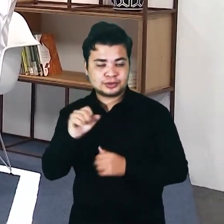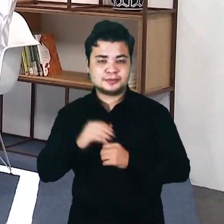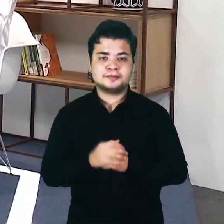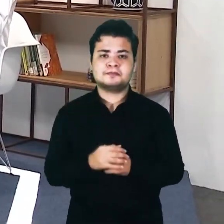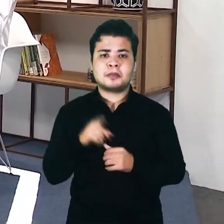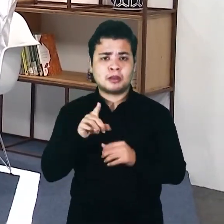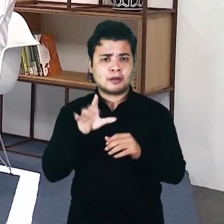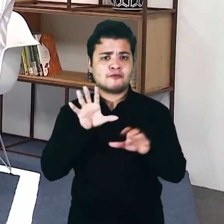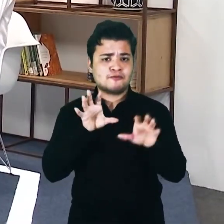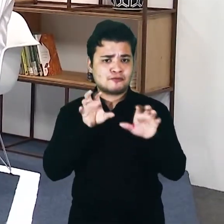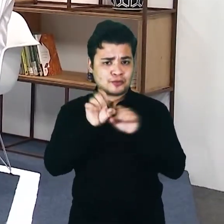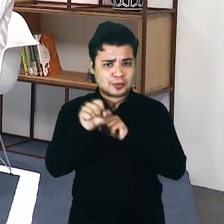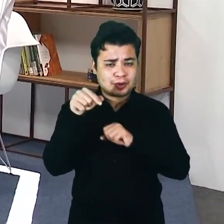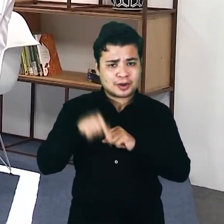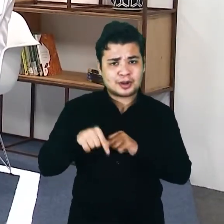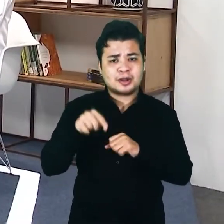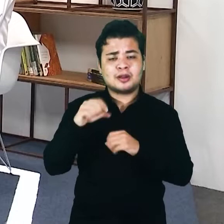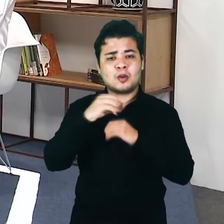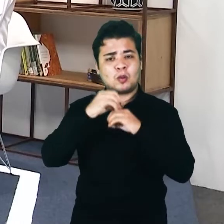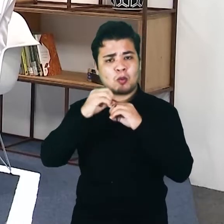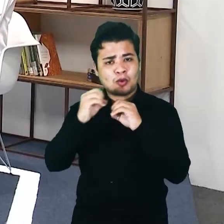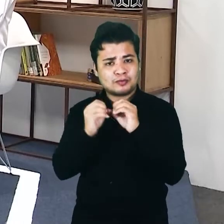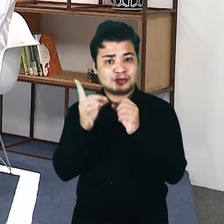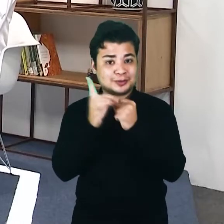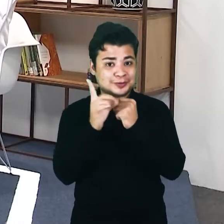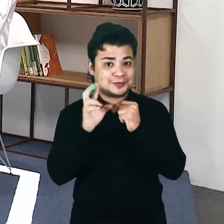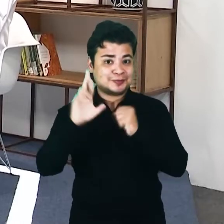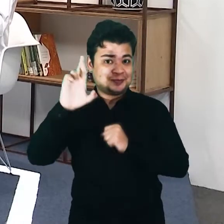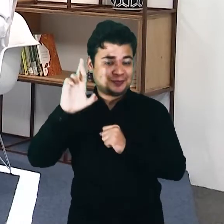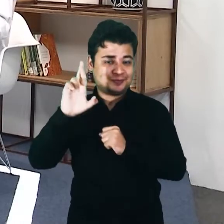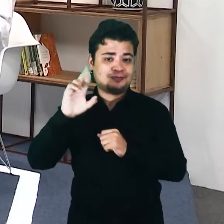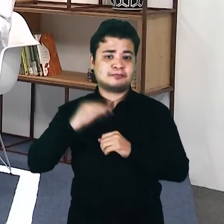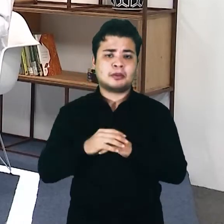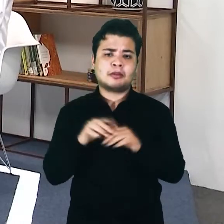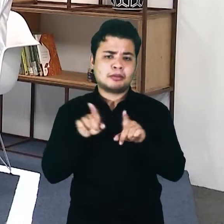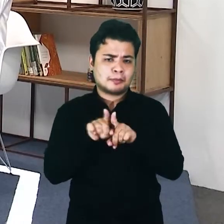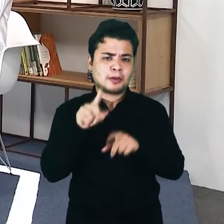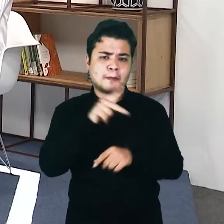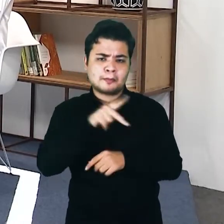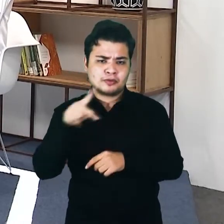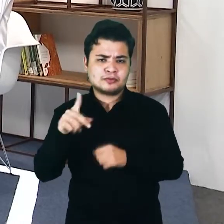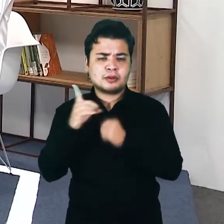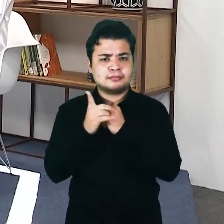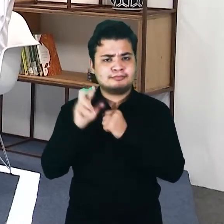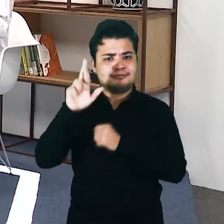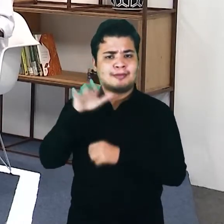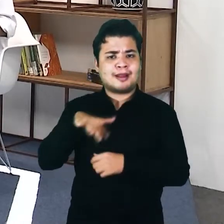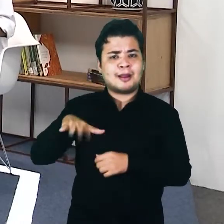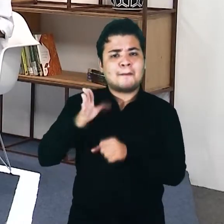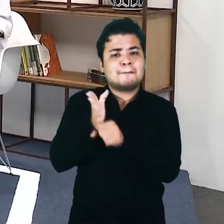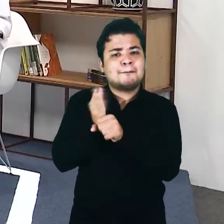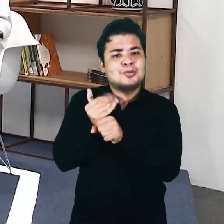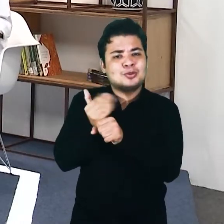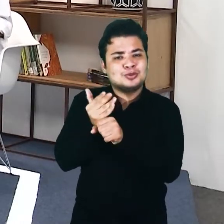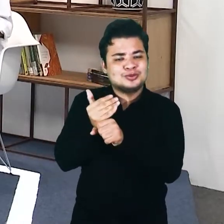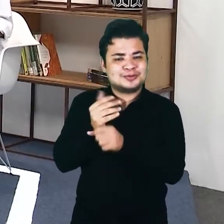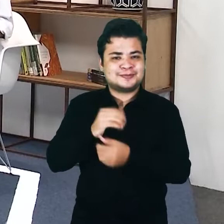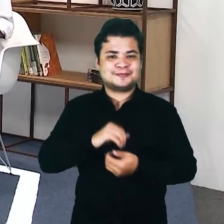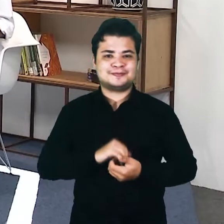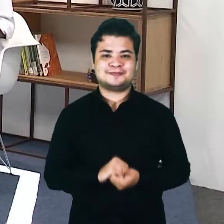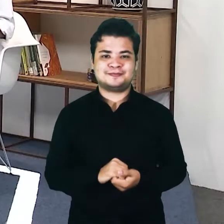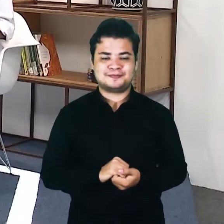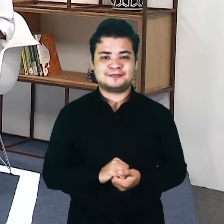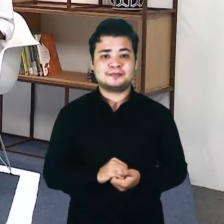pela UFG e também é professor do Departamento de Biologia Geral. Boa noite,